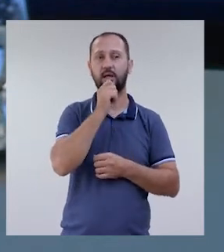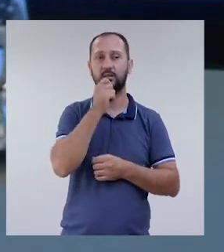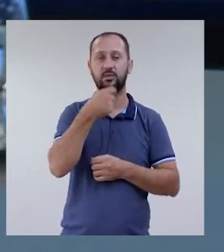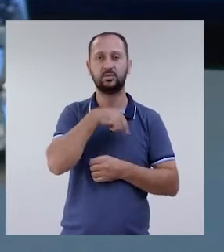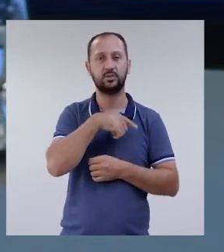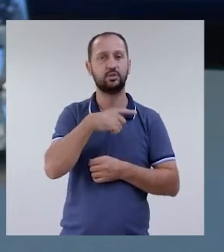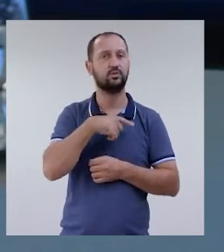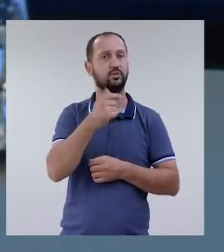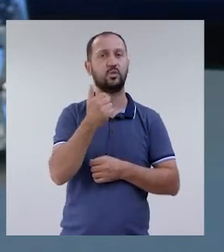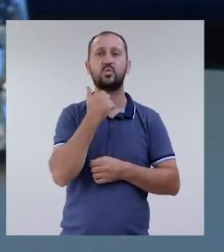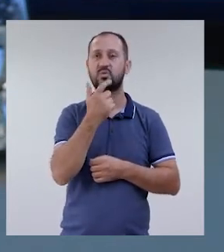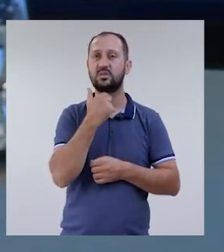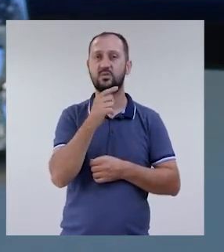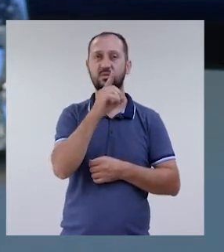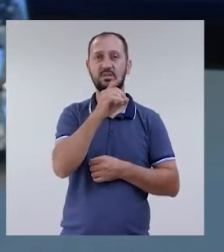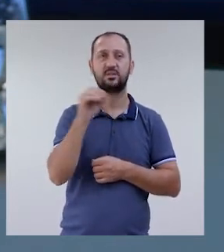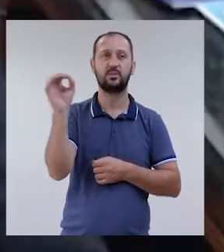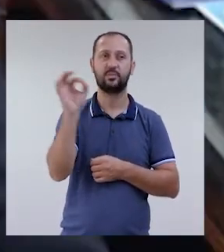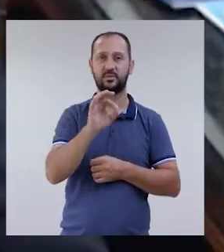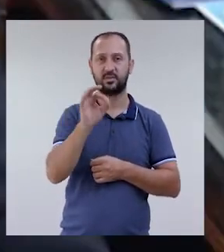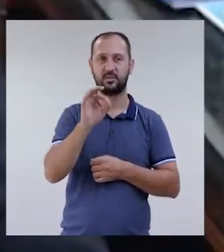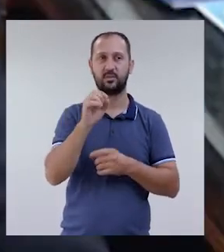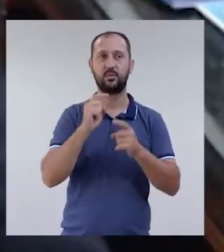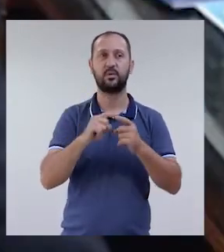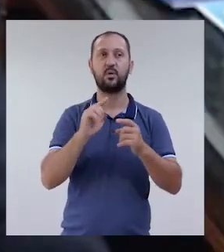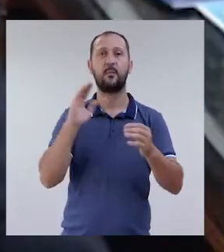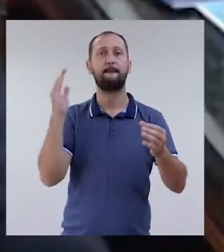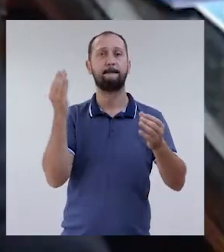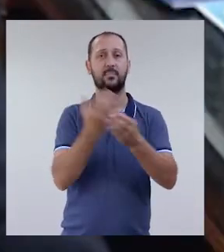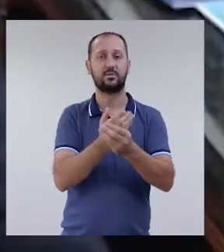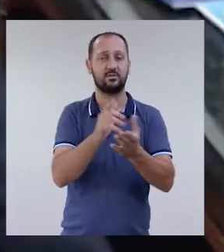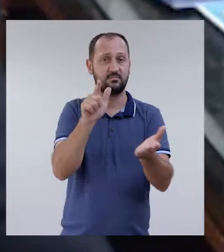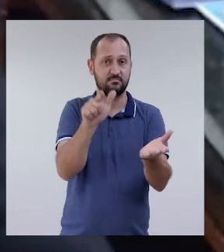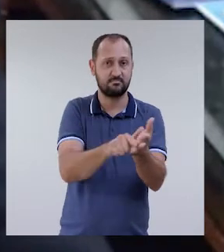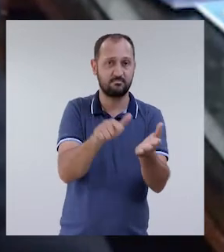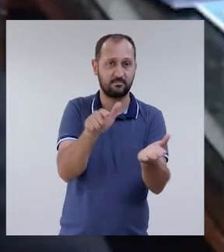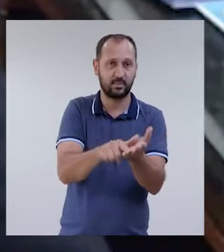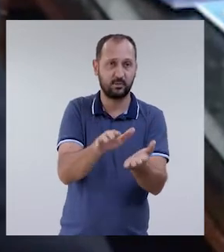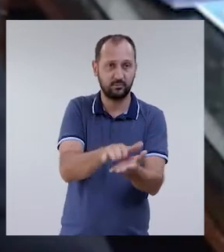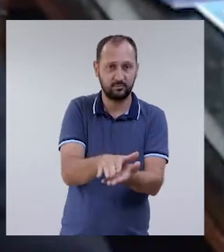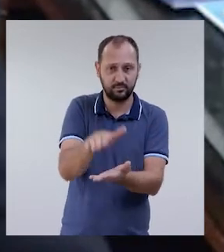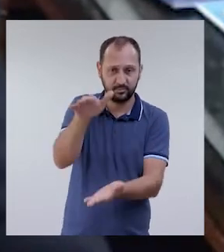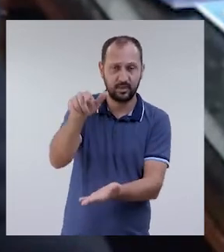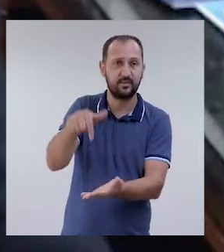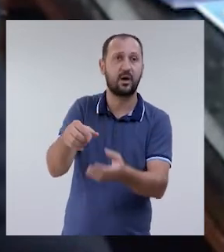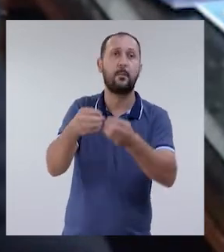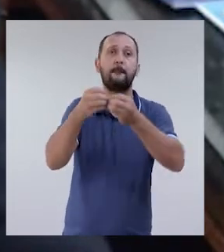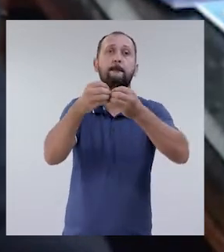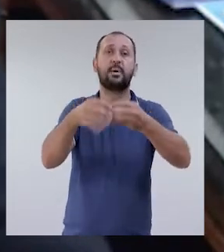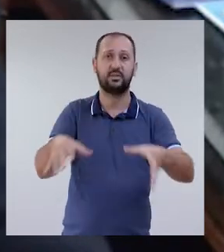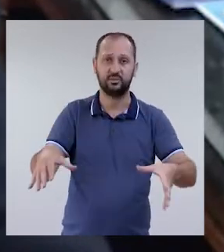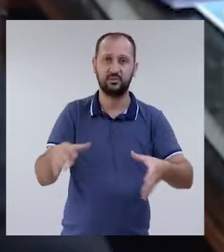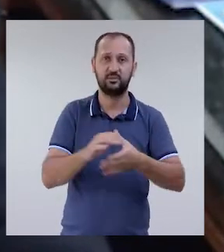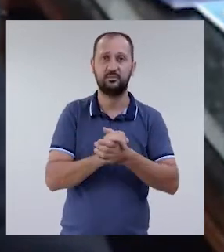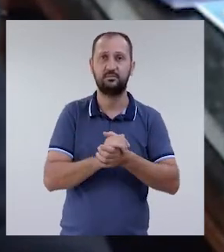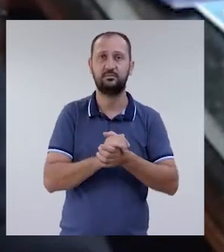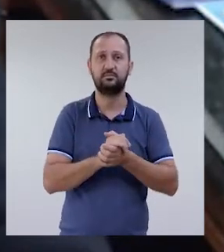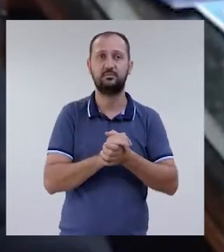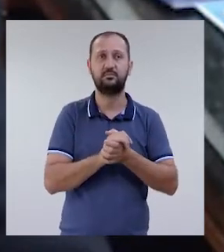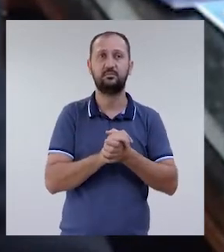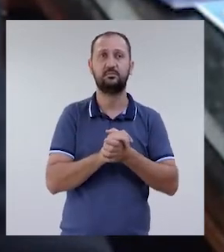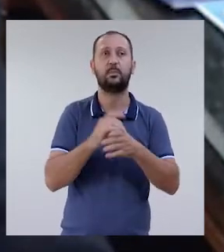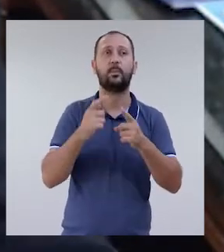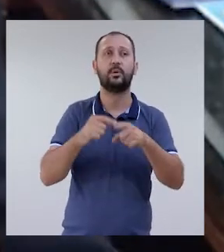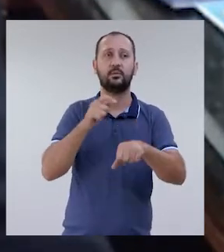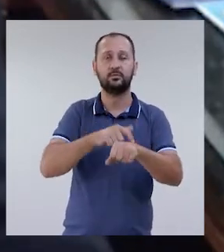não atingimos 100%, porque os processos físicos ficaram bastante prejudicados.